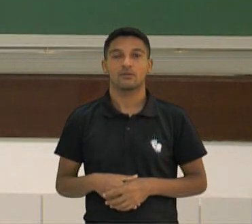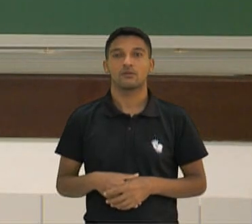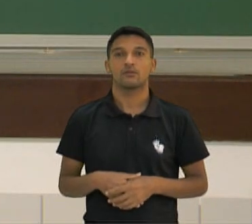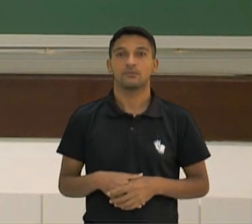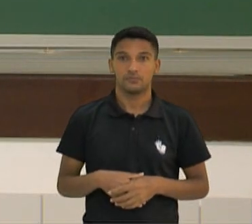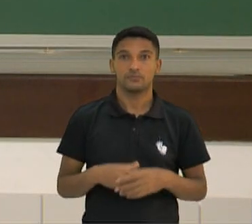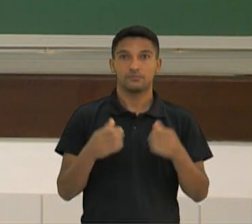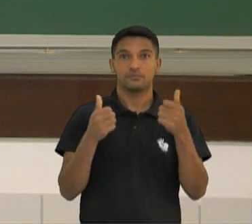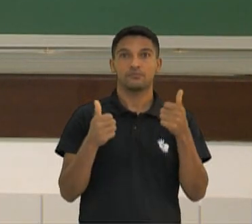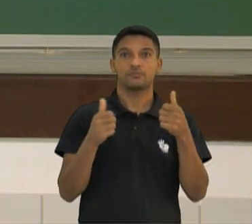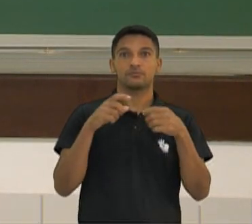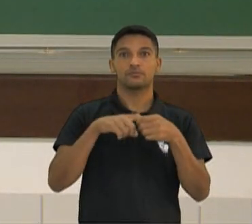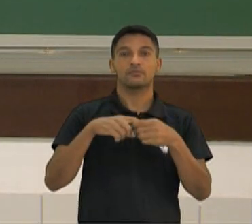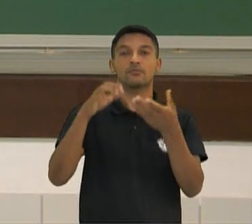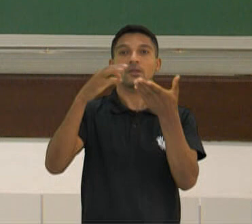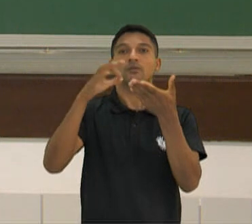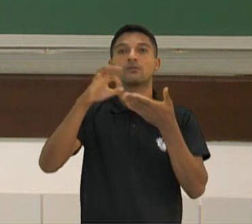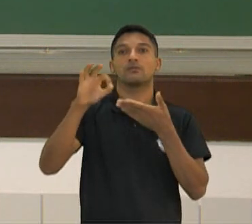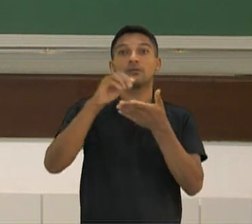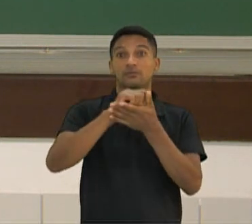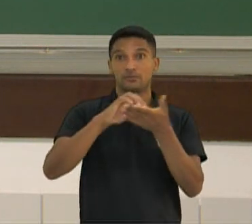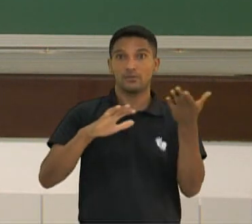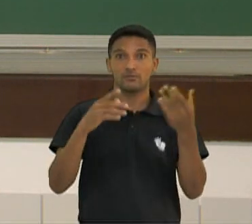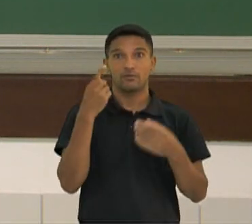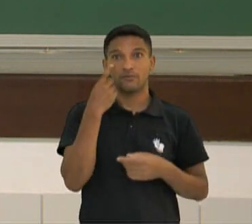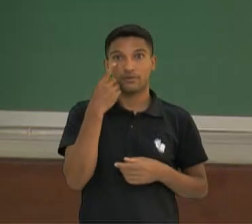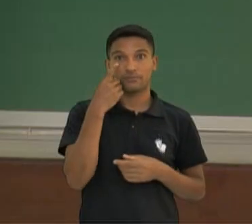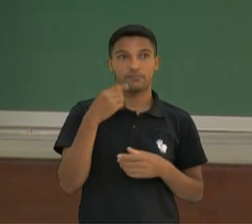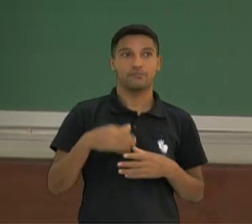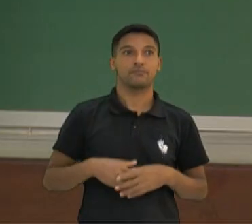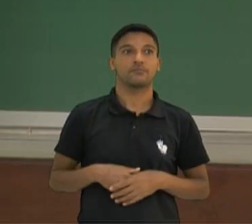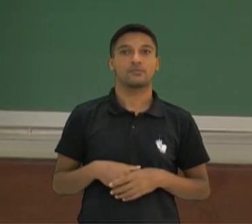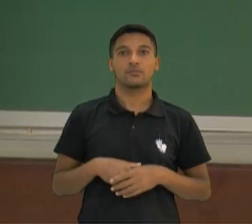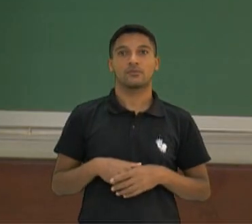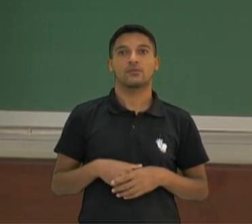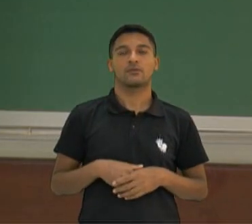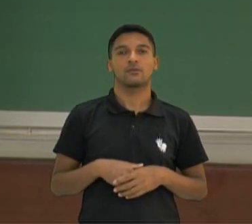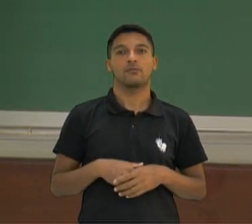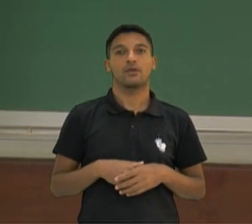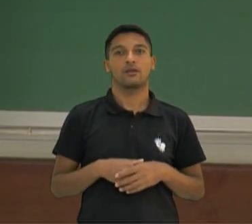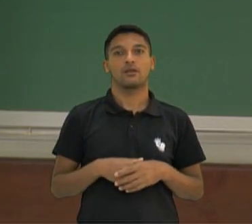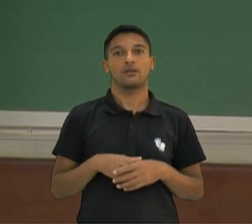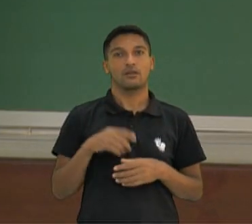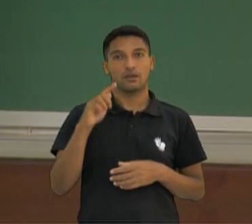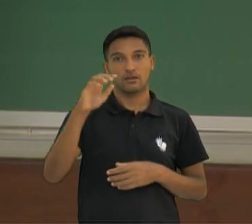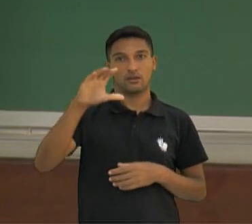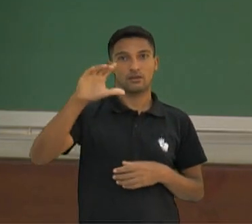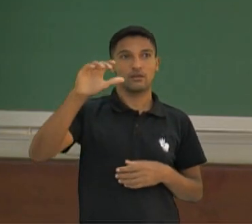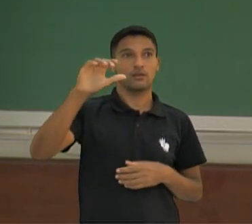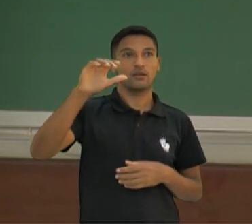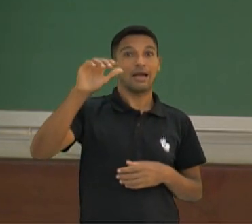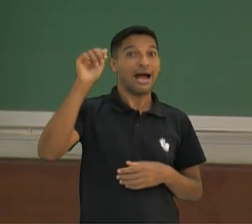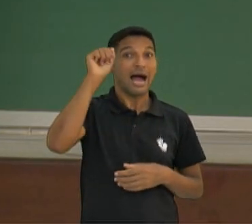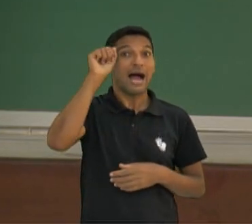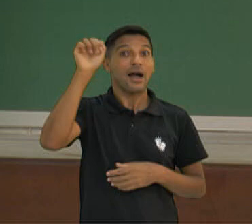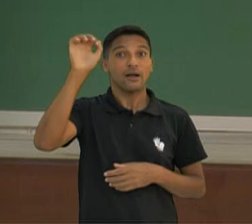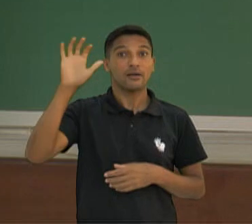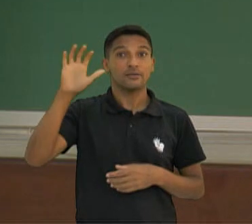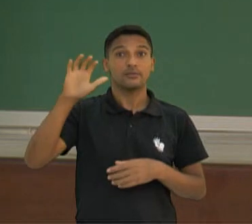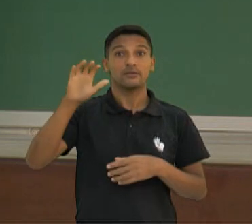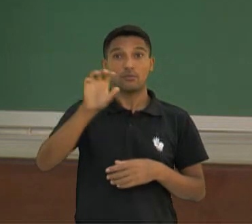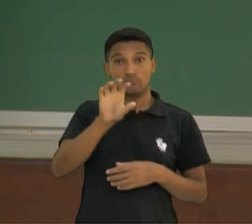Vamos lá, nono, correção do nosso primeiro questionário. Mesmo apresentando bons resultados de crescimento econômico, a Ásia Central